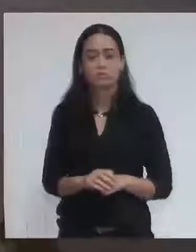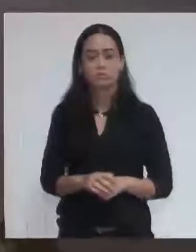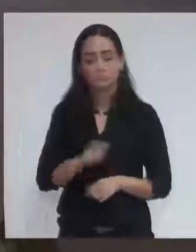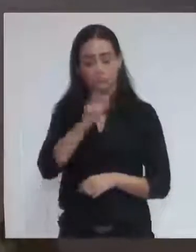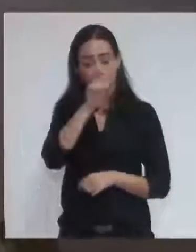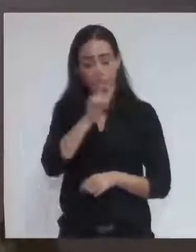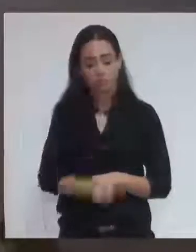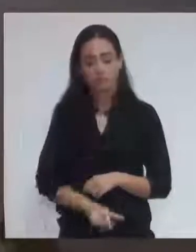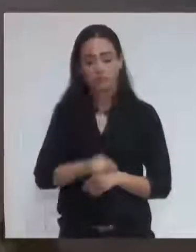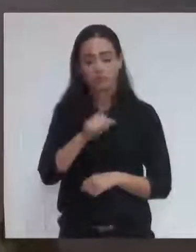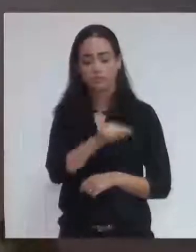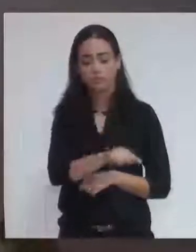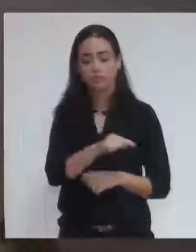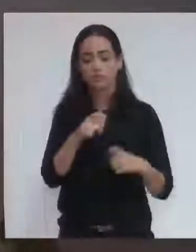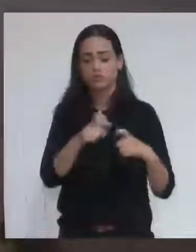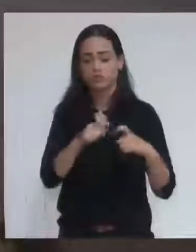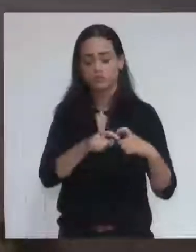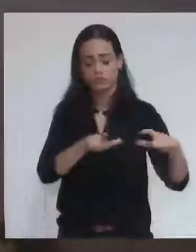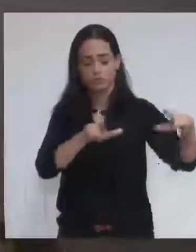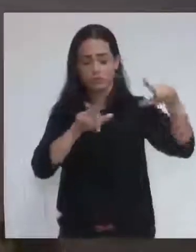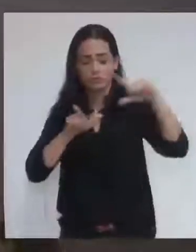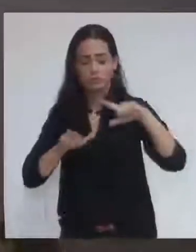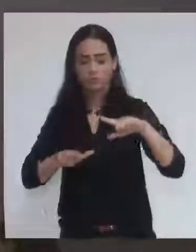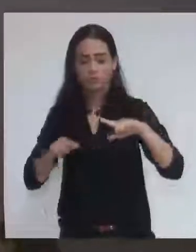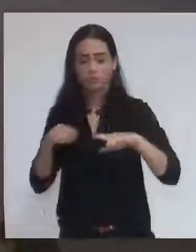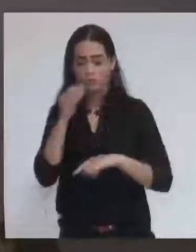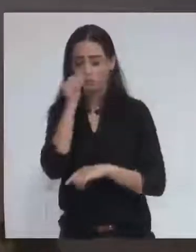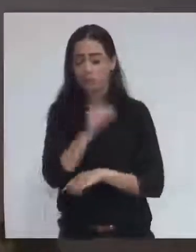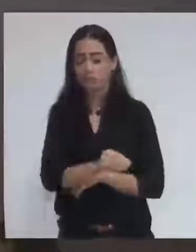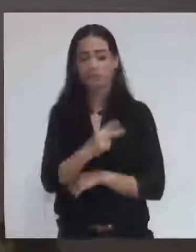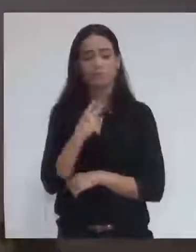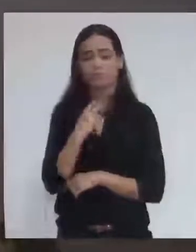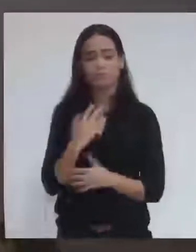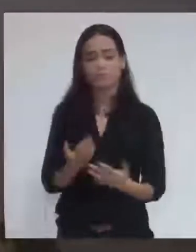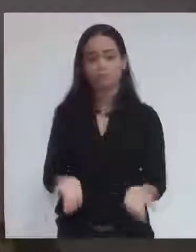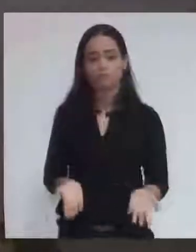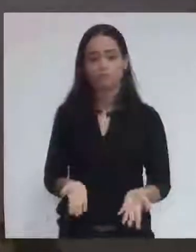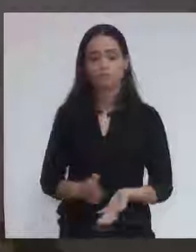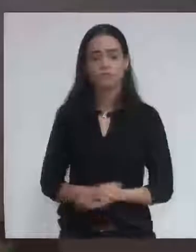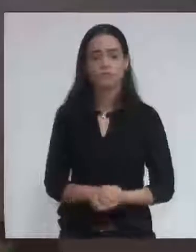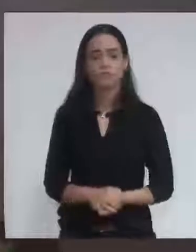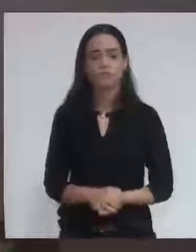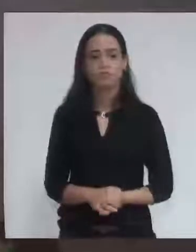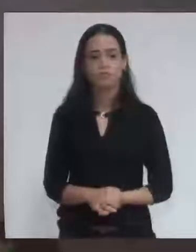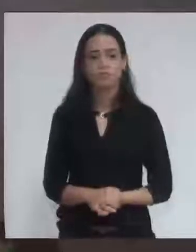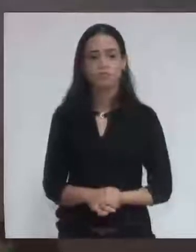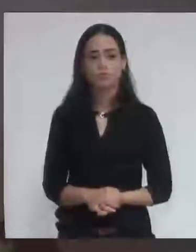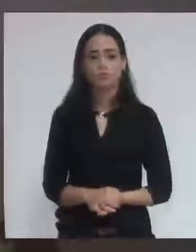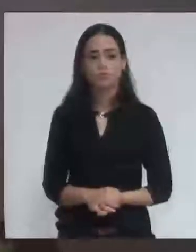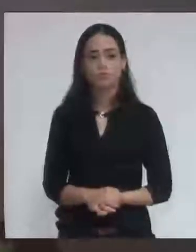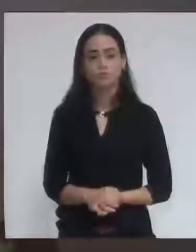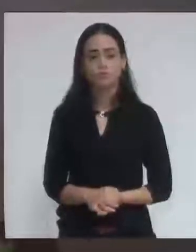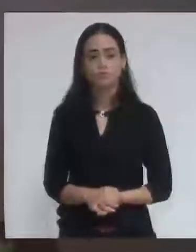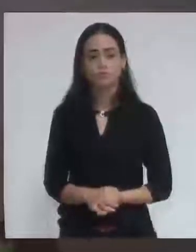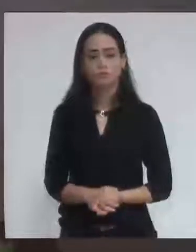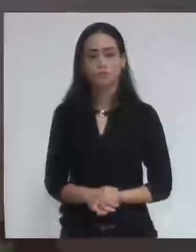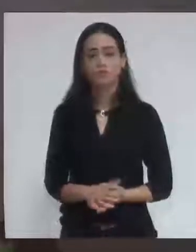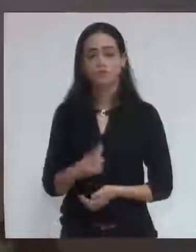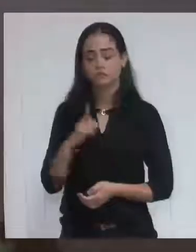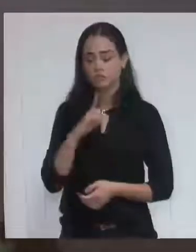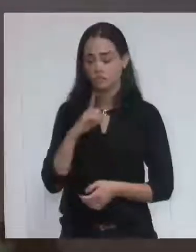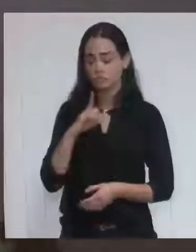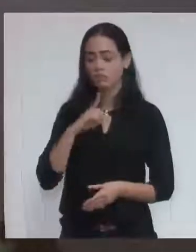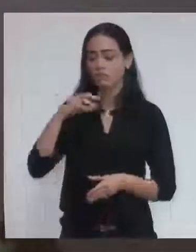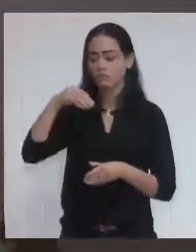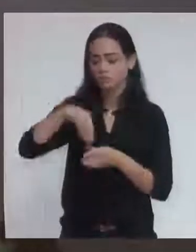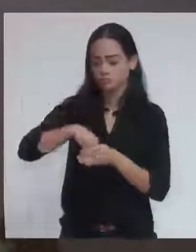que traz o atestado. Nós vimos casos, pasmem se alguém não sabe disso, pessoas com tratamento de câncer.